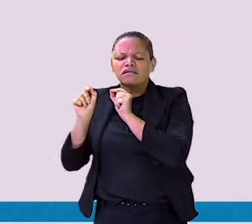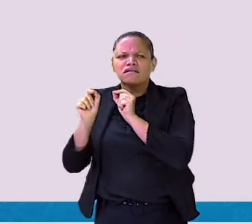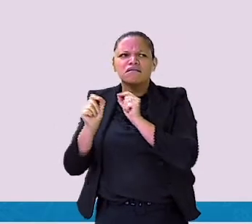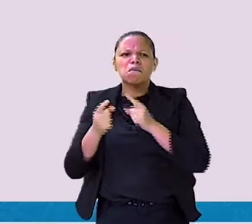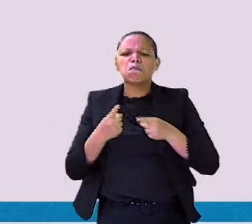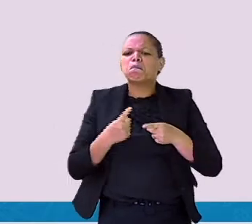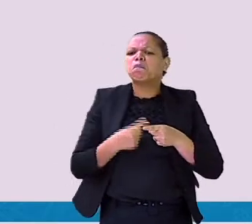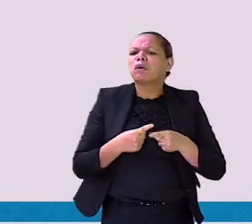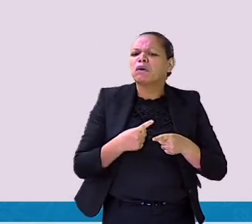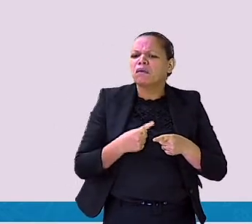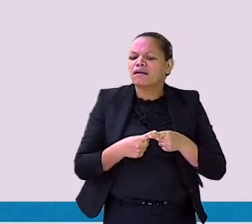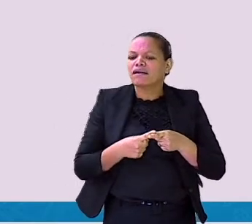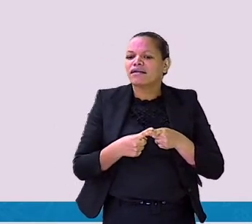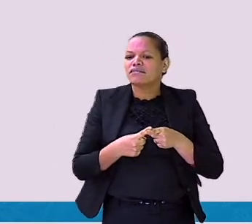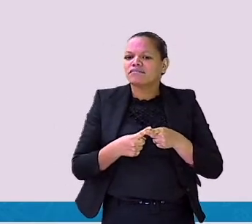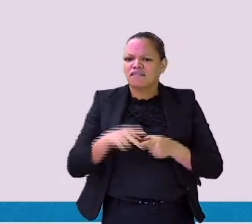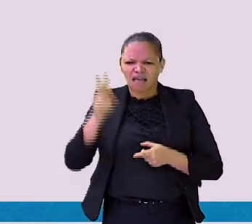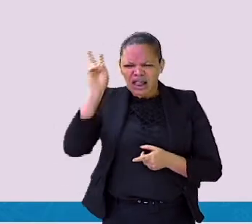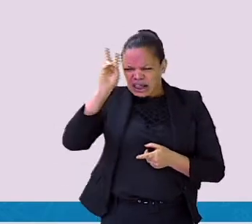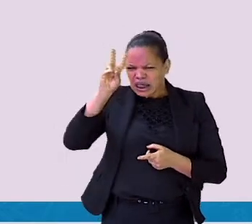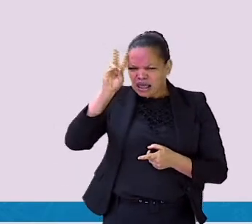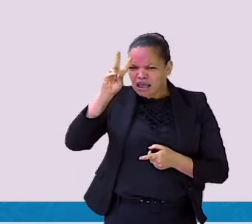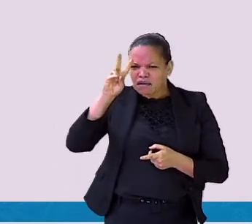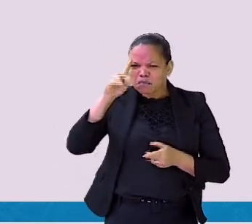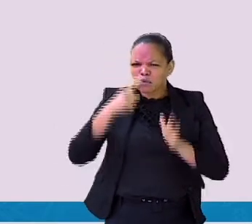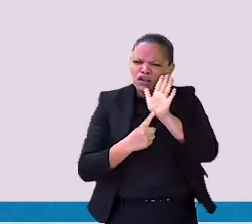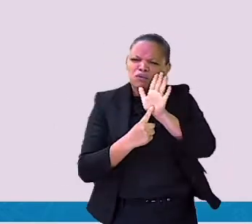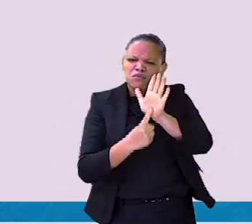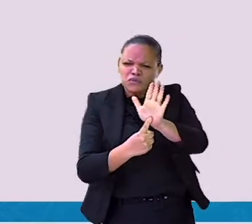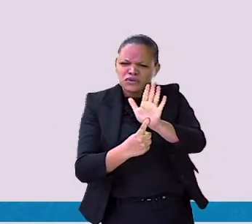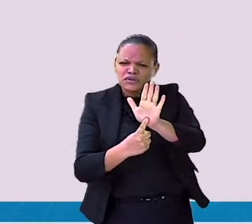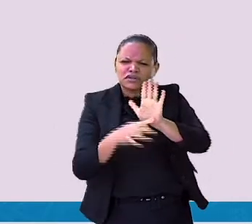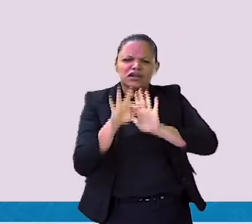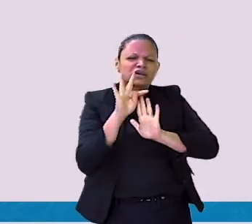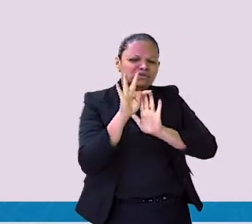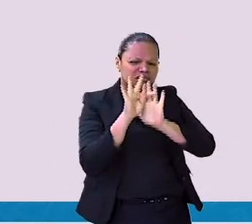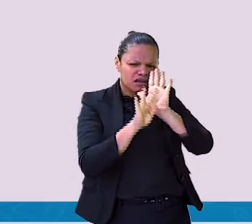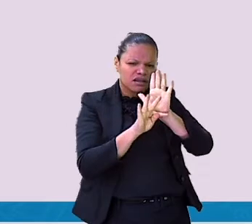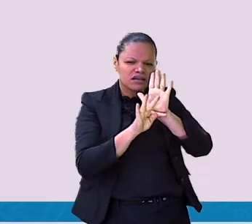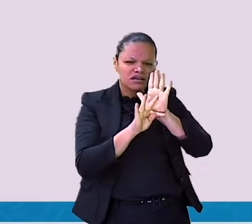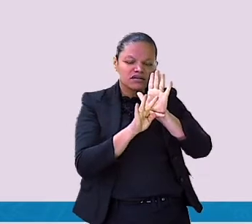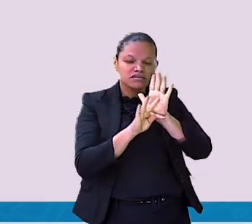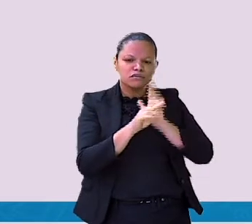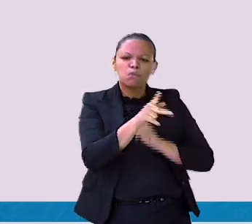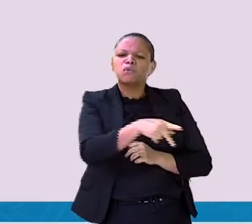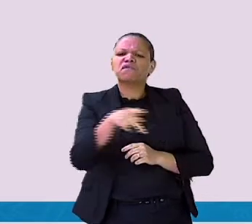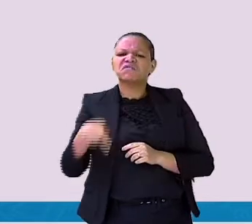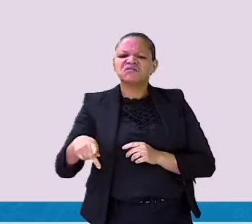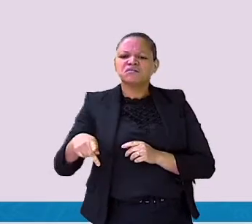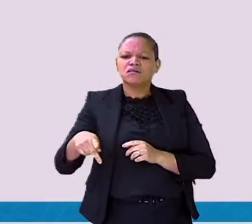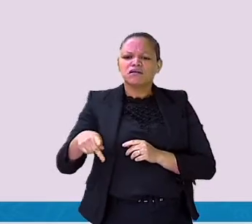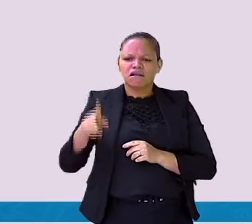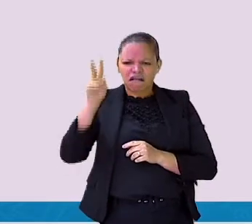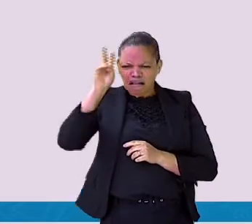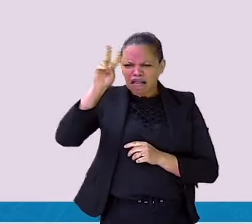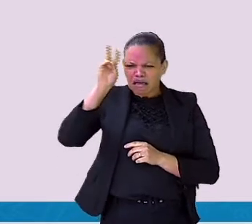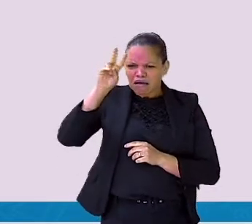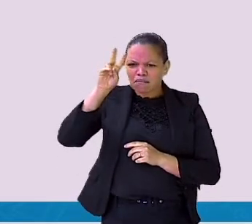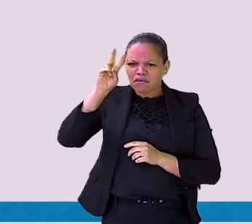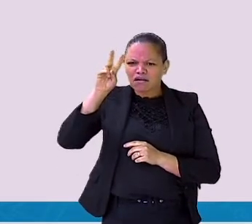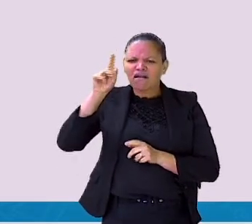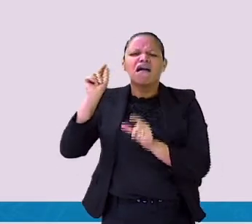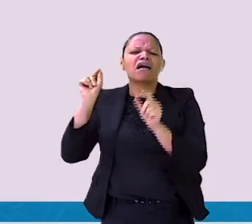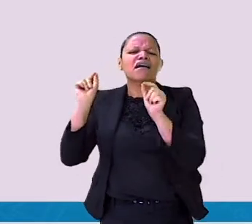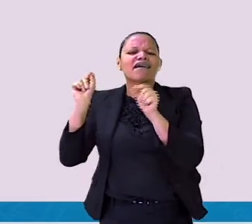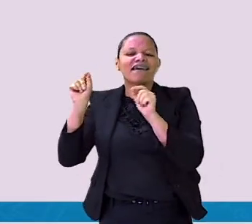texto já começa apresentando a professora dessa sala aí? Quem era, gente? Isso